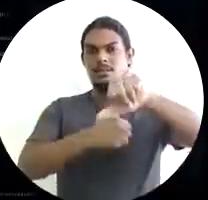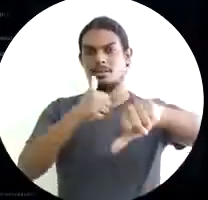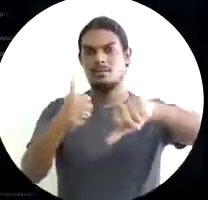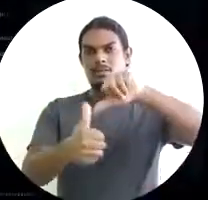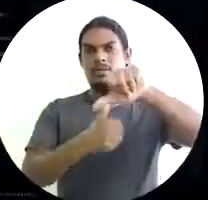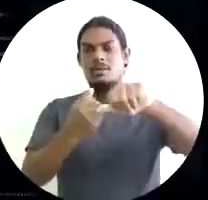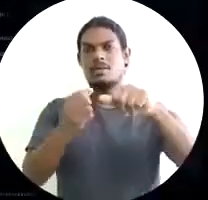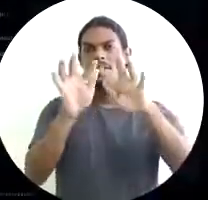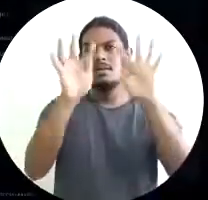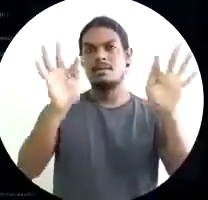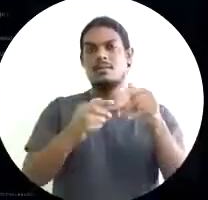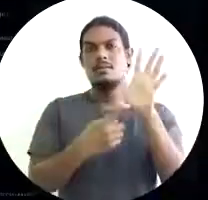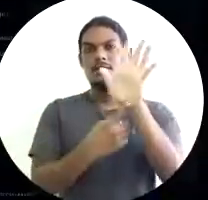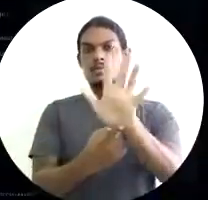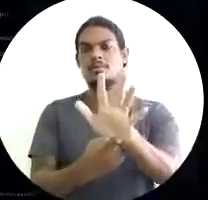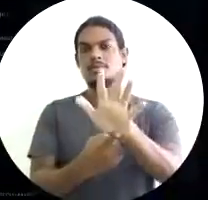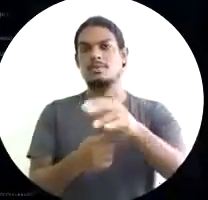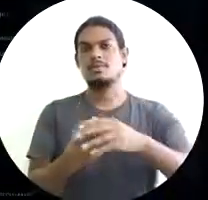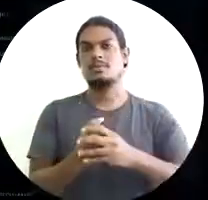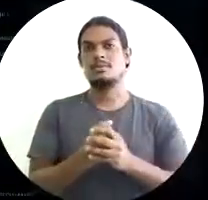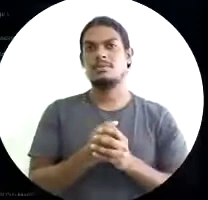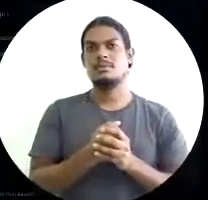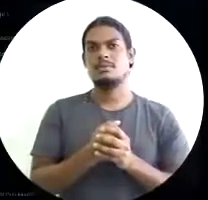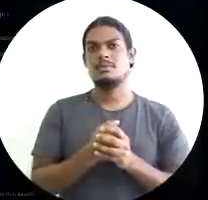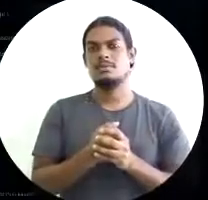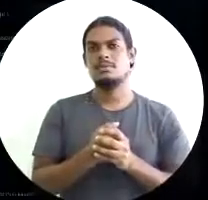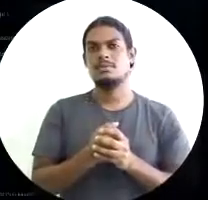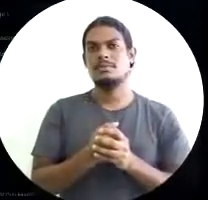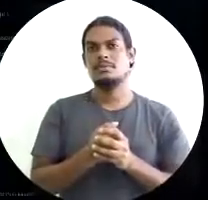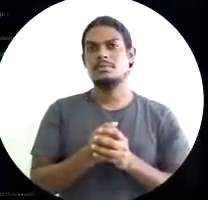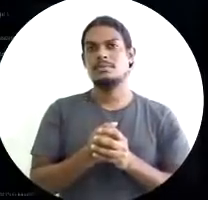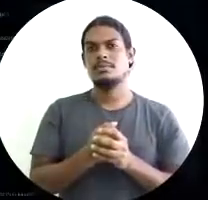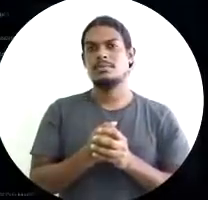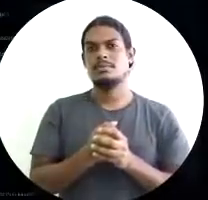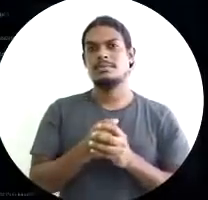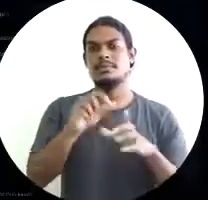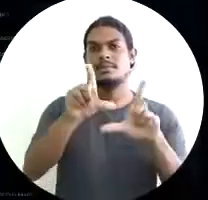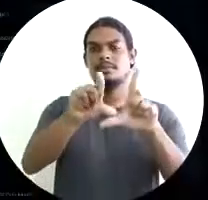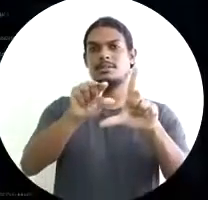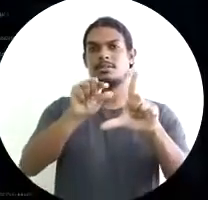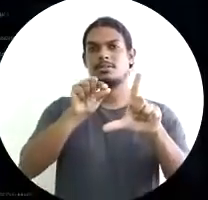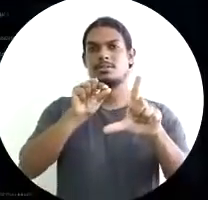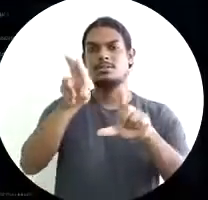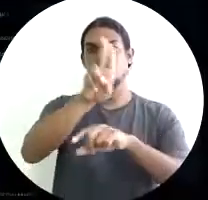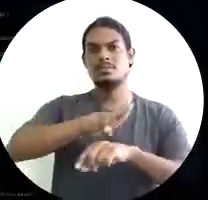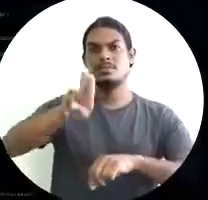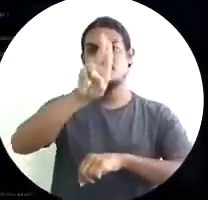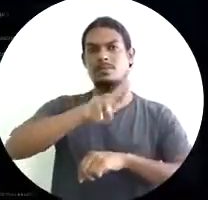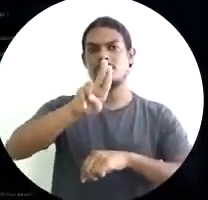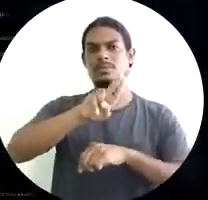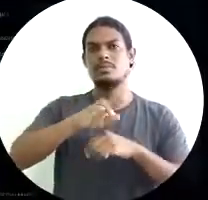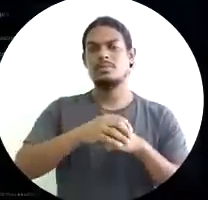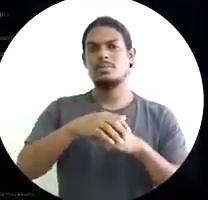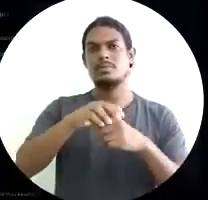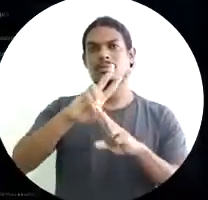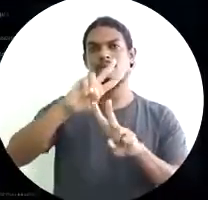ele é exibido no navegador. Aí a gente seleciona ele usando